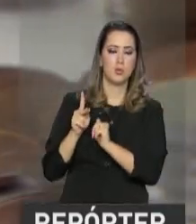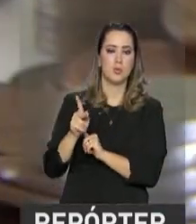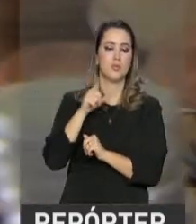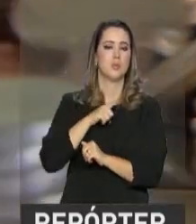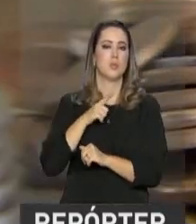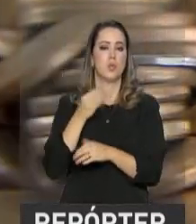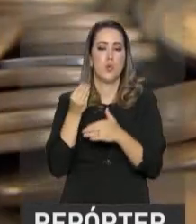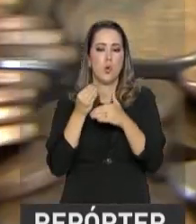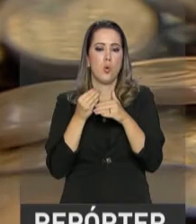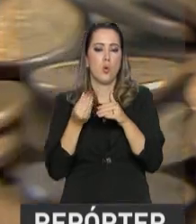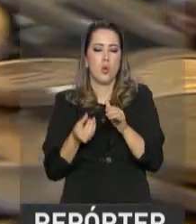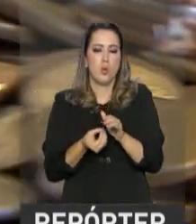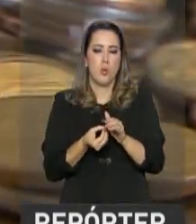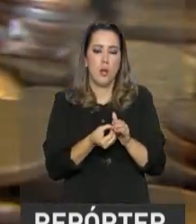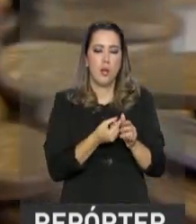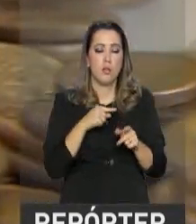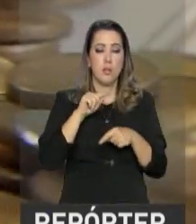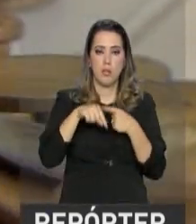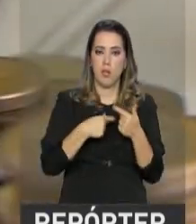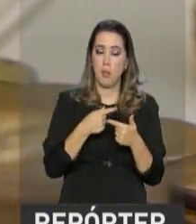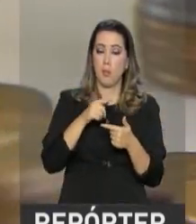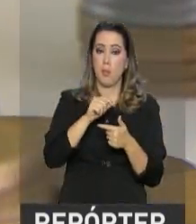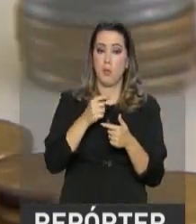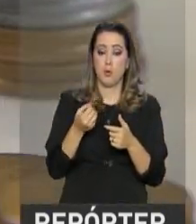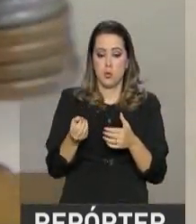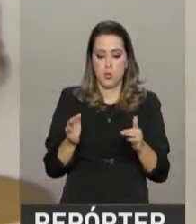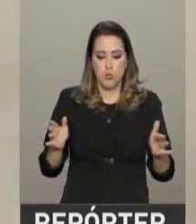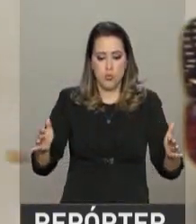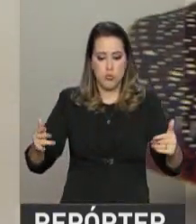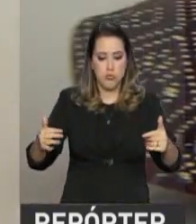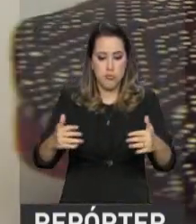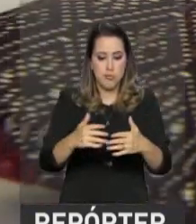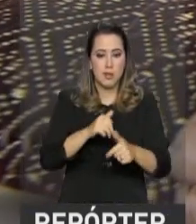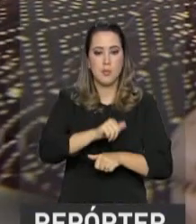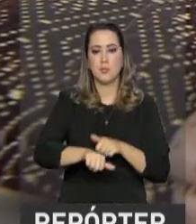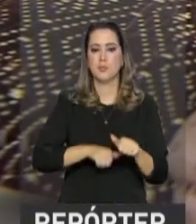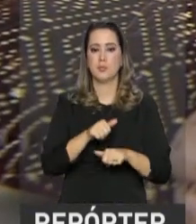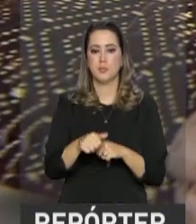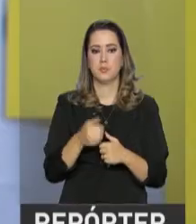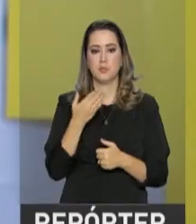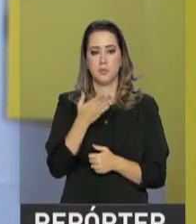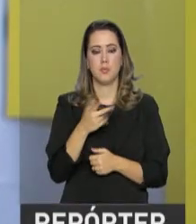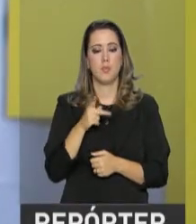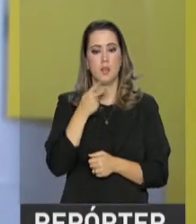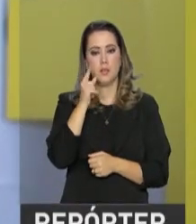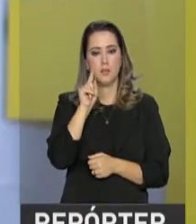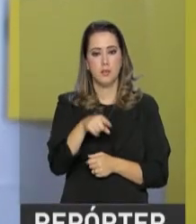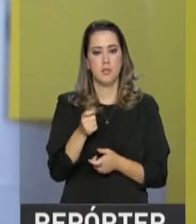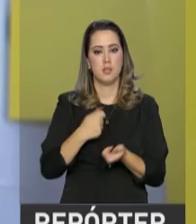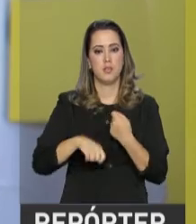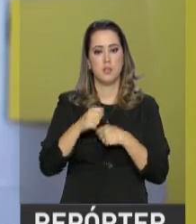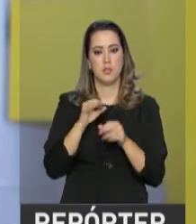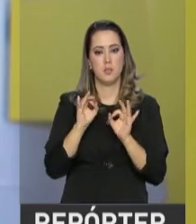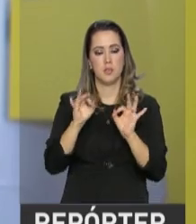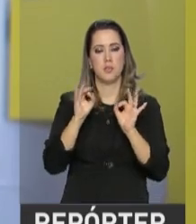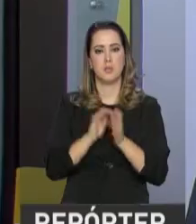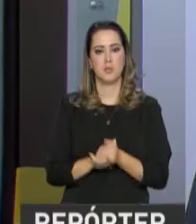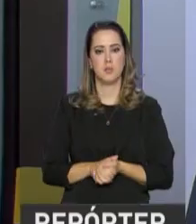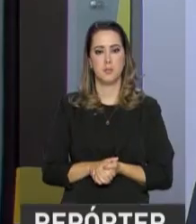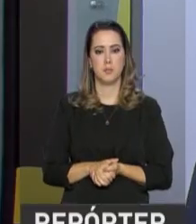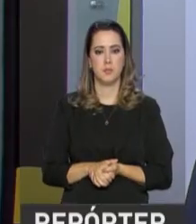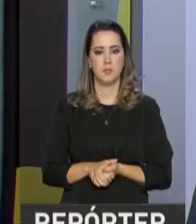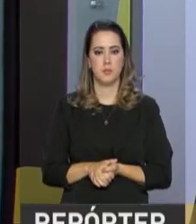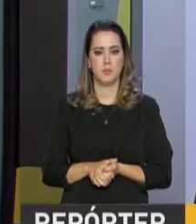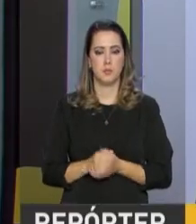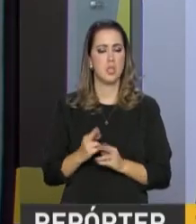Ele guarda e, quando tem um número significativo de moedas, procura um lugar para trocar. Para ele, a economia vale a pena. Eu